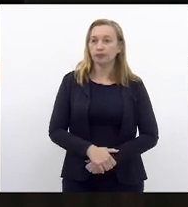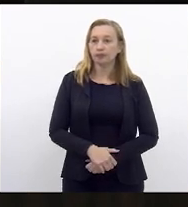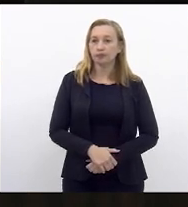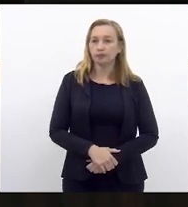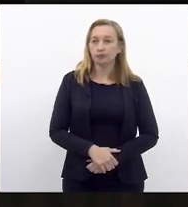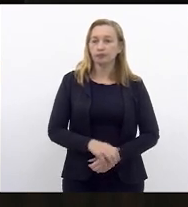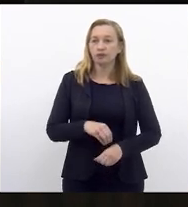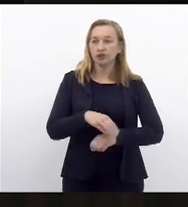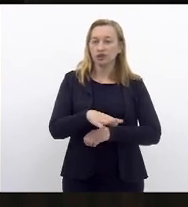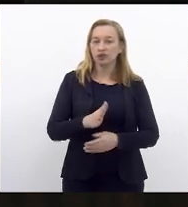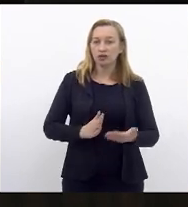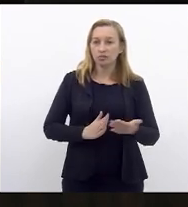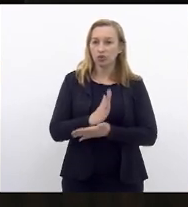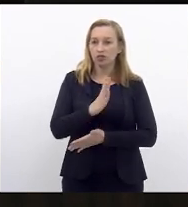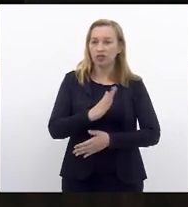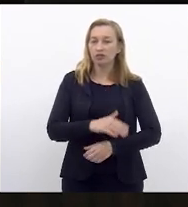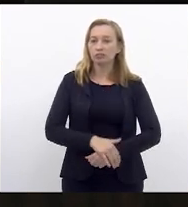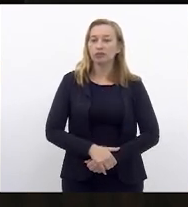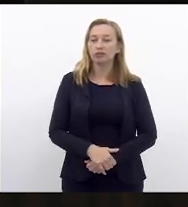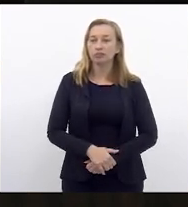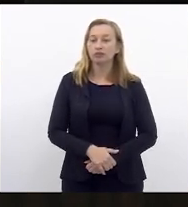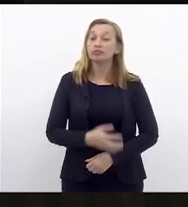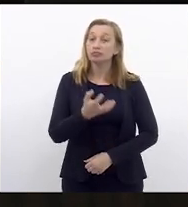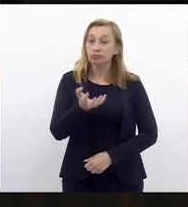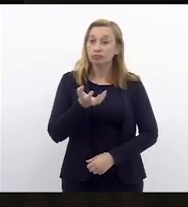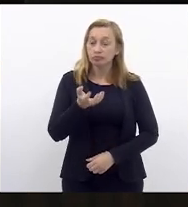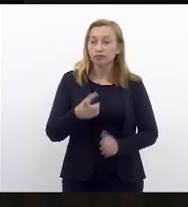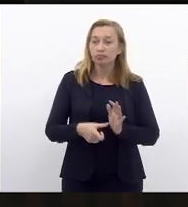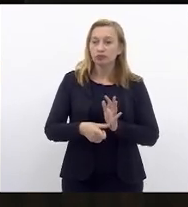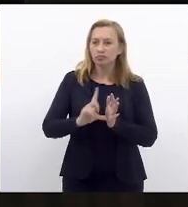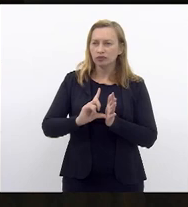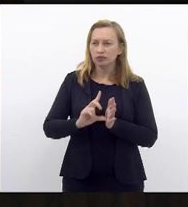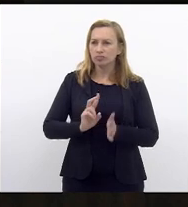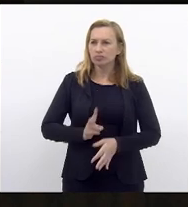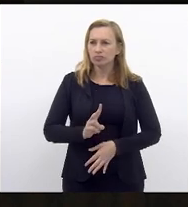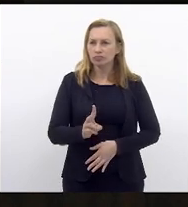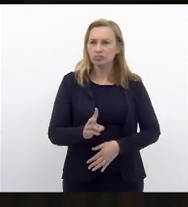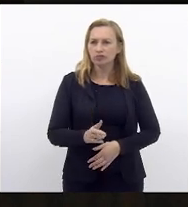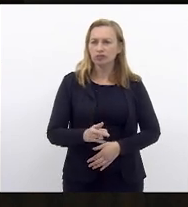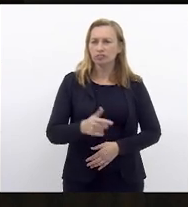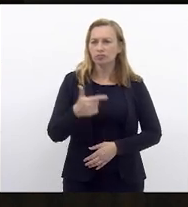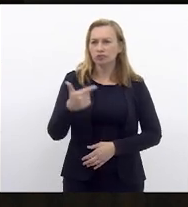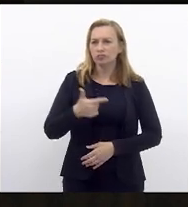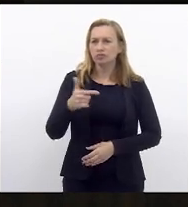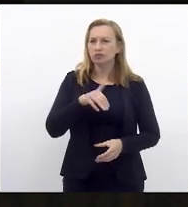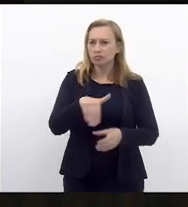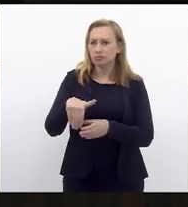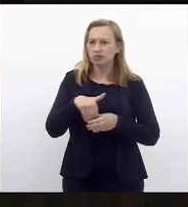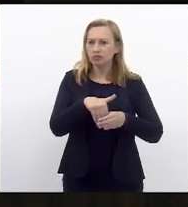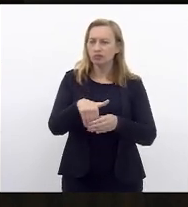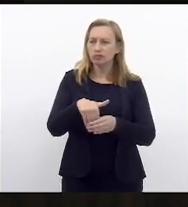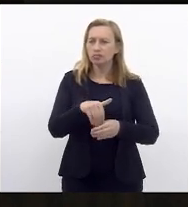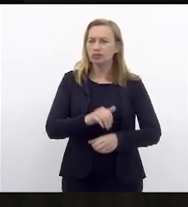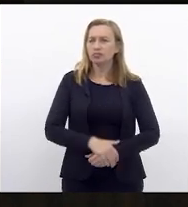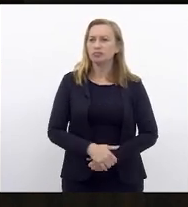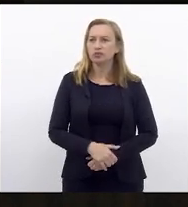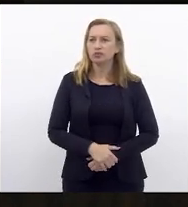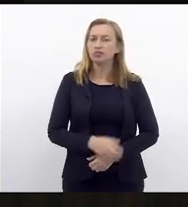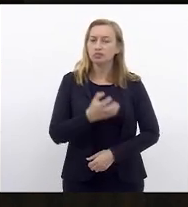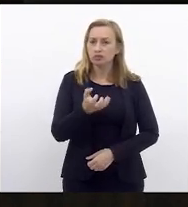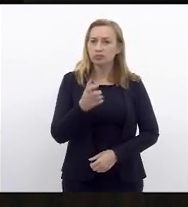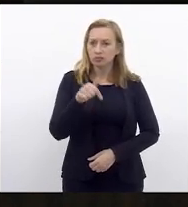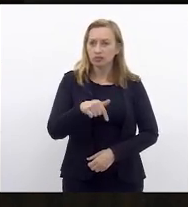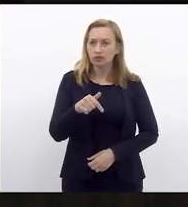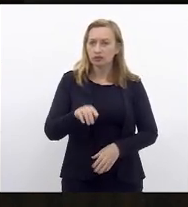A indicação foi aprovada. Quero, antes de dar seguimento à segunda votação, eu quero aqui,